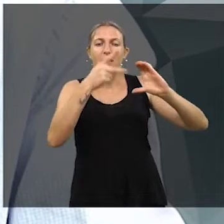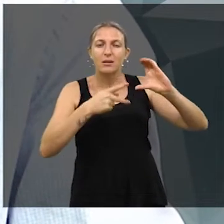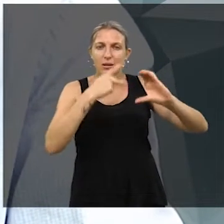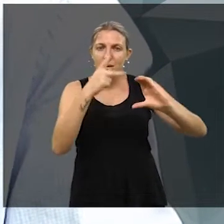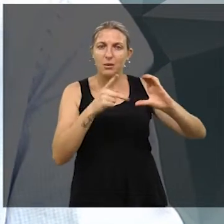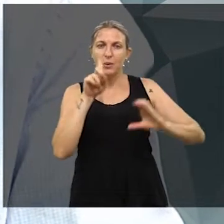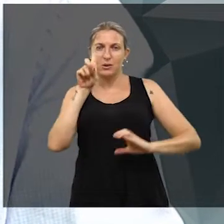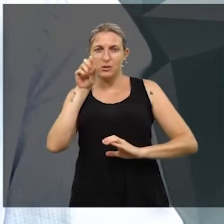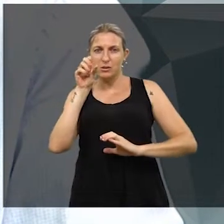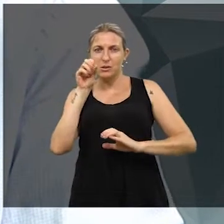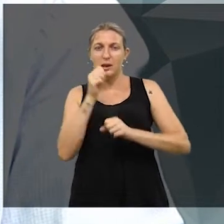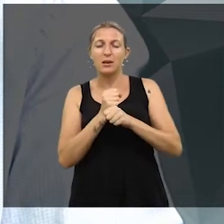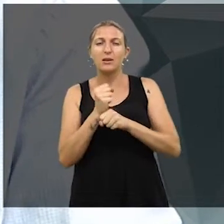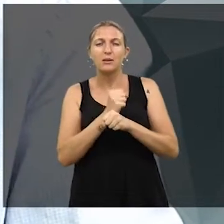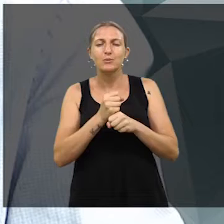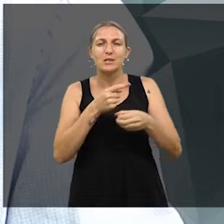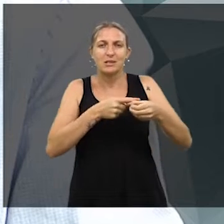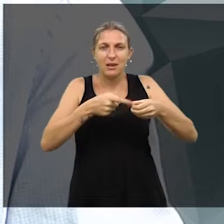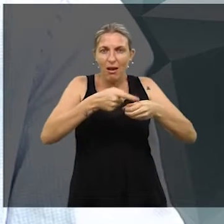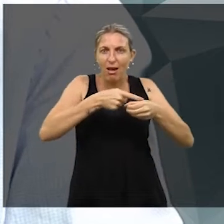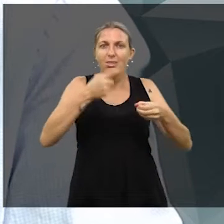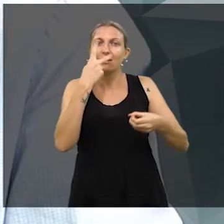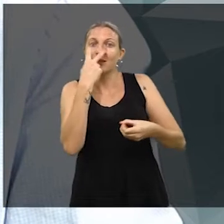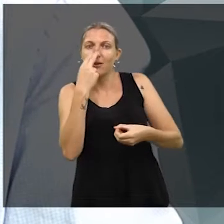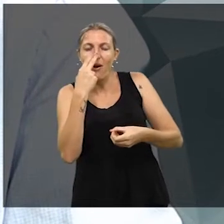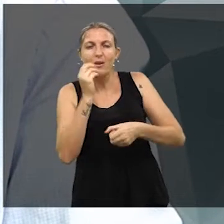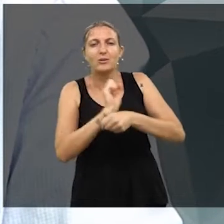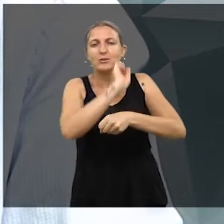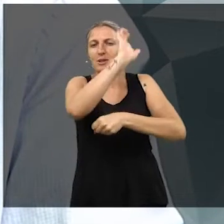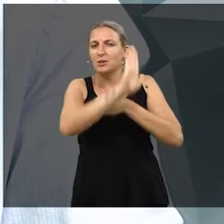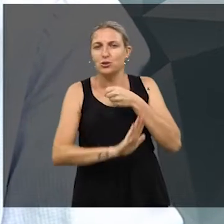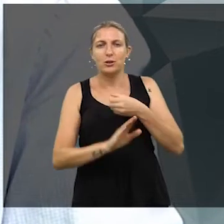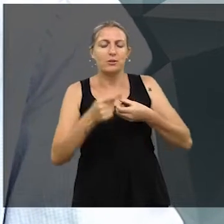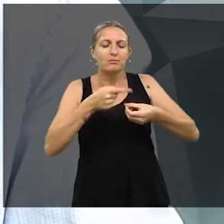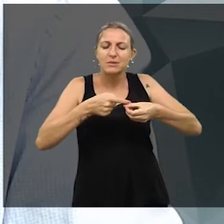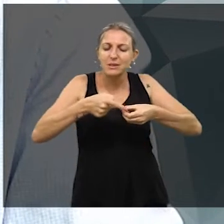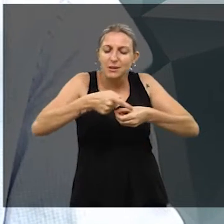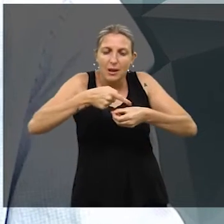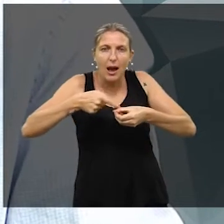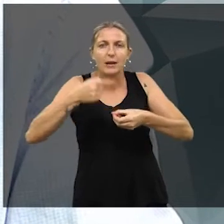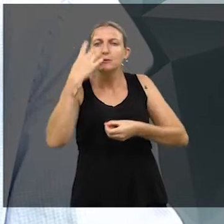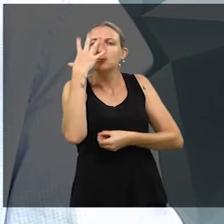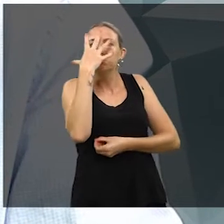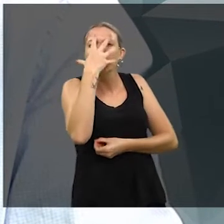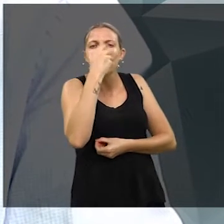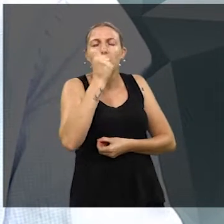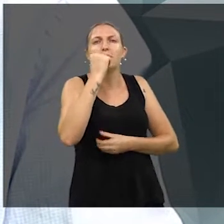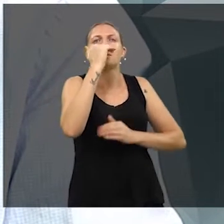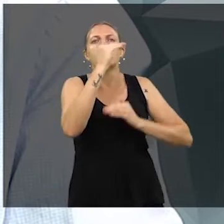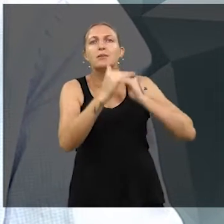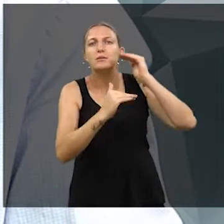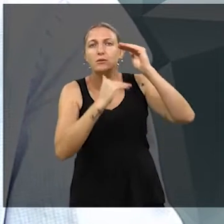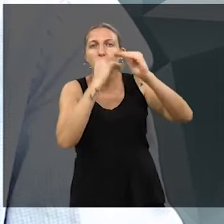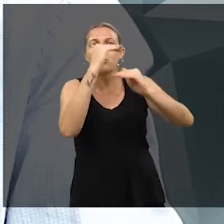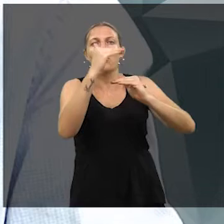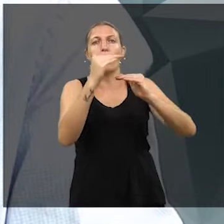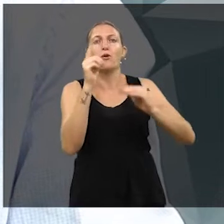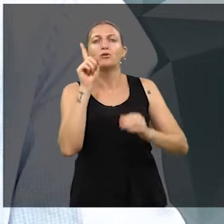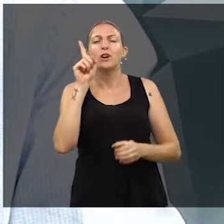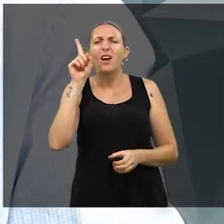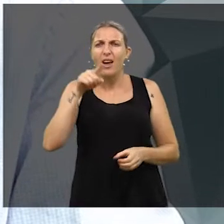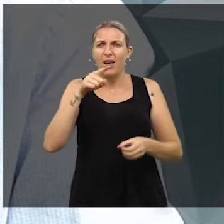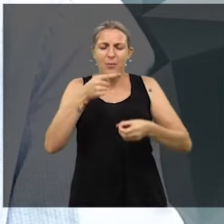no centenário de uma cidade como é a cidade de Erechim, uma bela cidade que cresce, que se desenvolve, que é uma cidade que